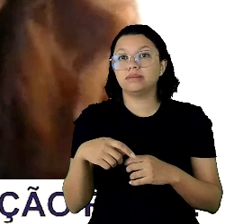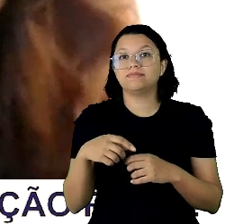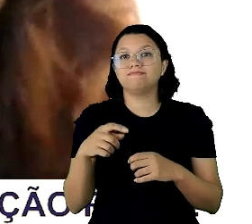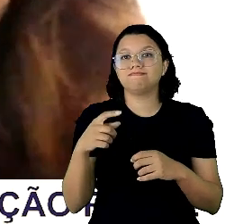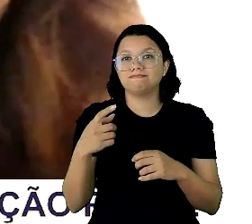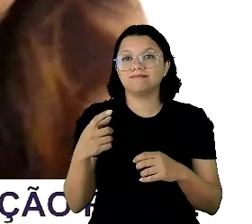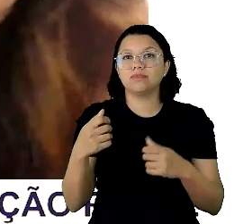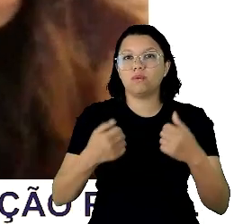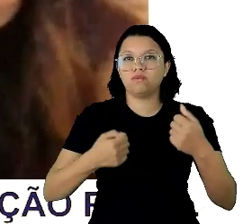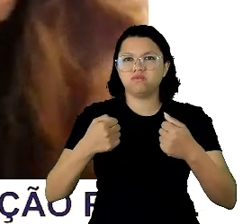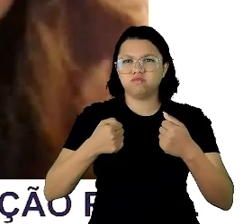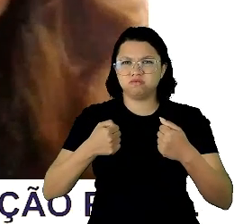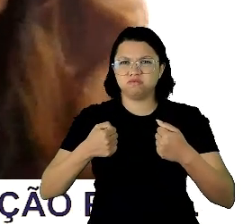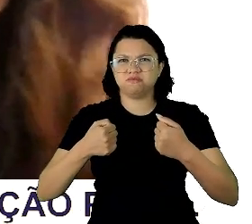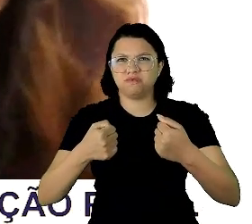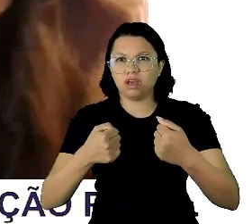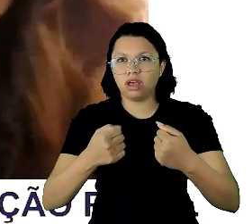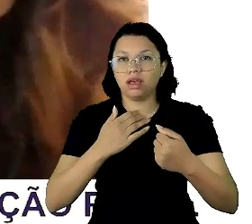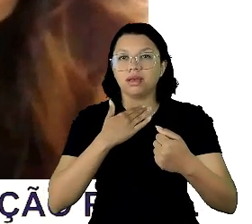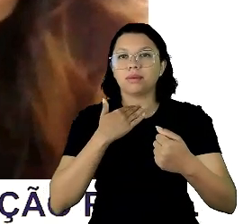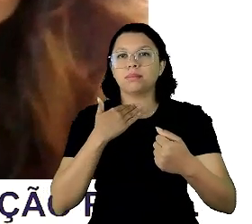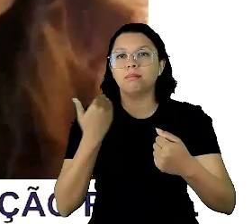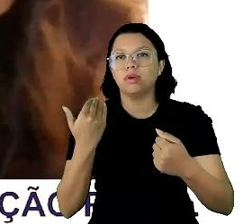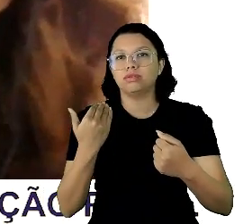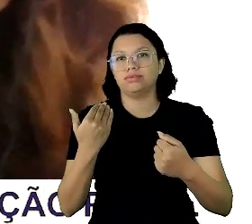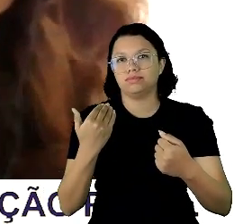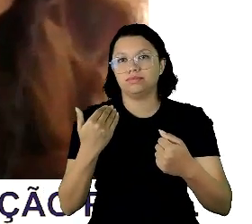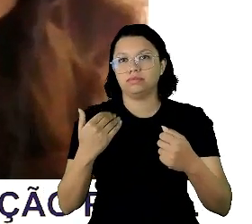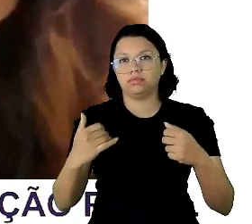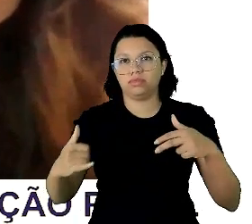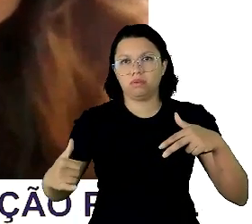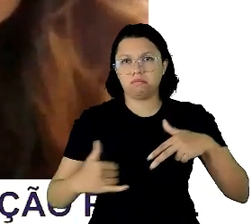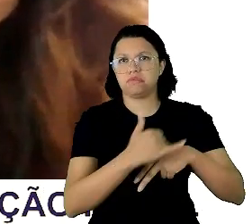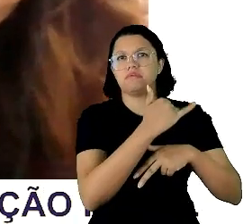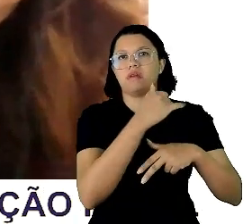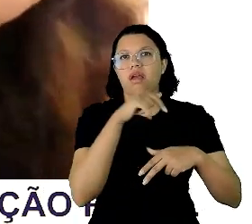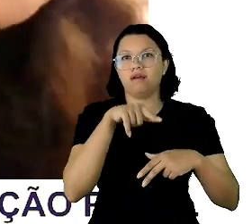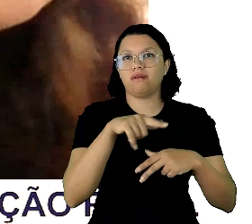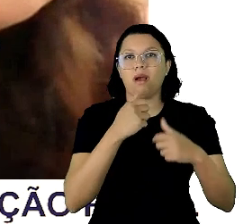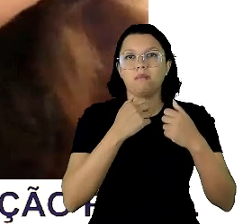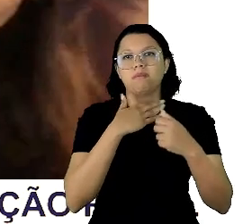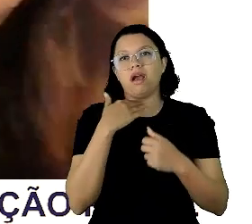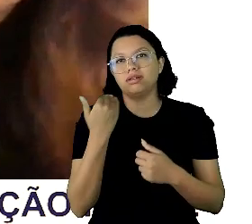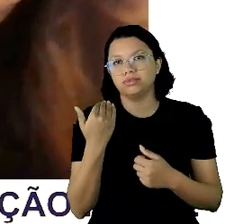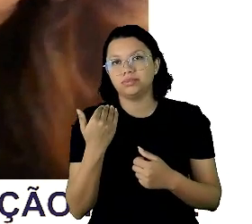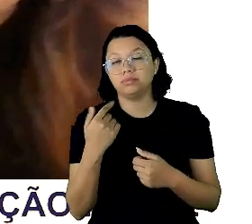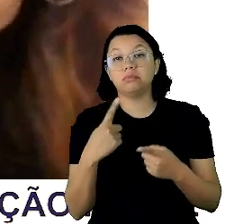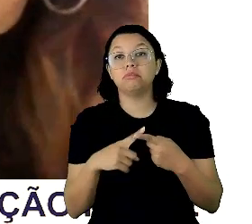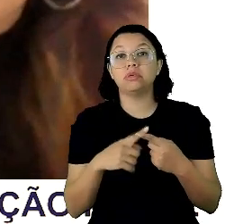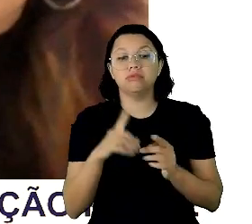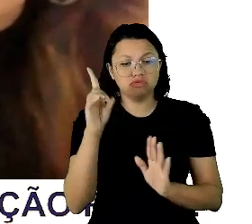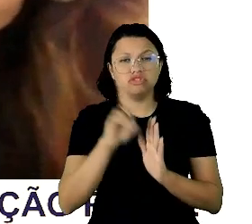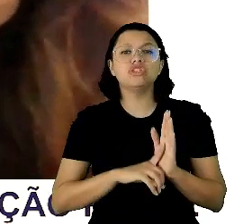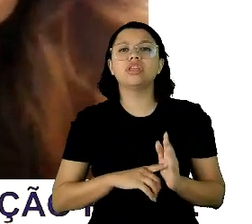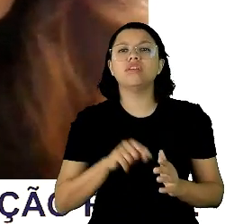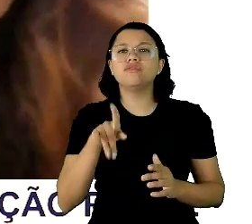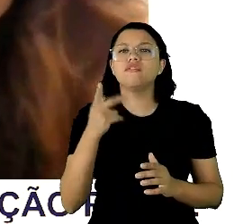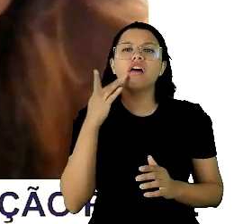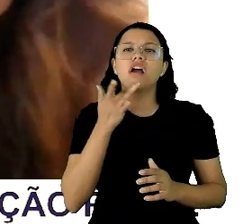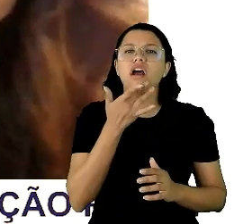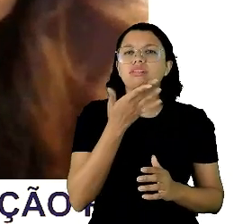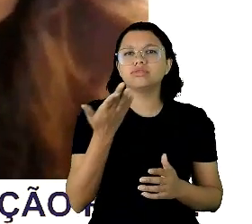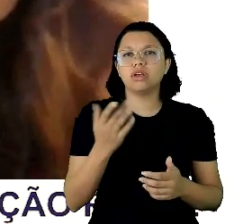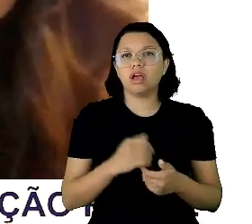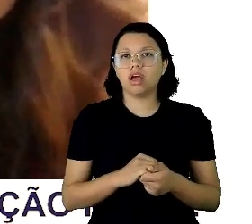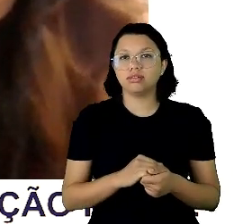Por quê? Porque ele achava que ele tinha o direito de chamar ela de gostosa, né? Do mesmo jeito que o outro cara achava que tinha o